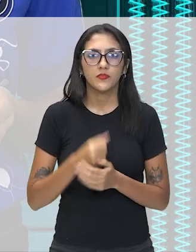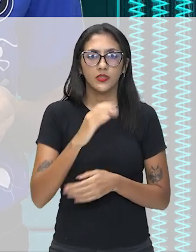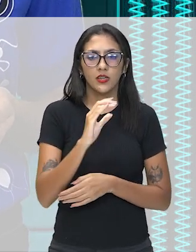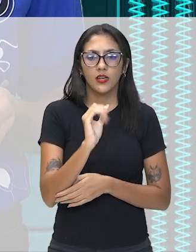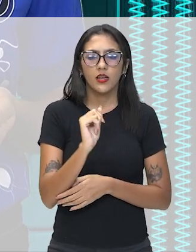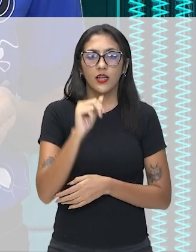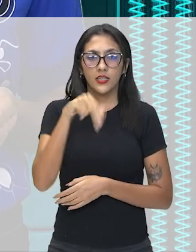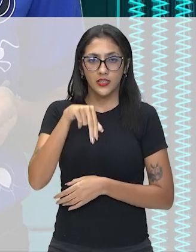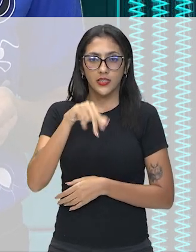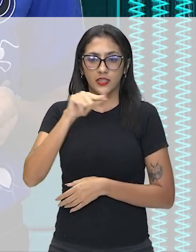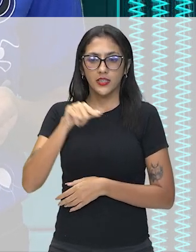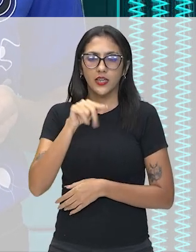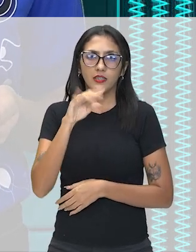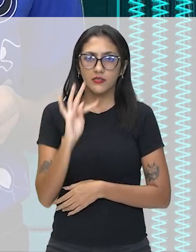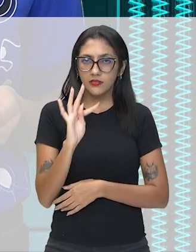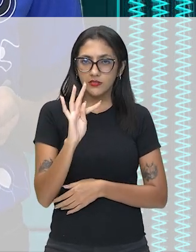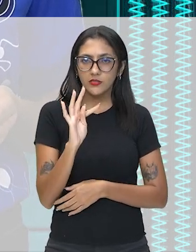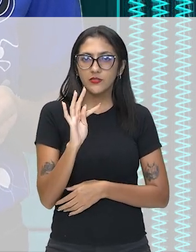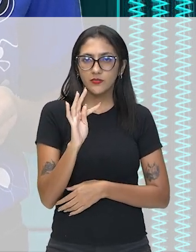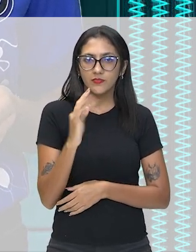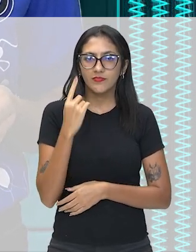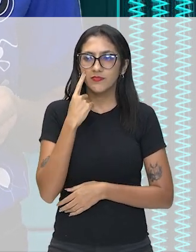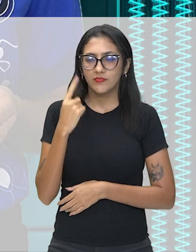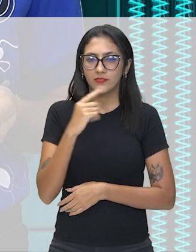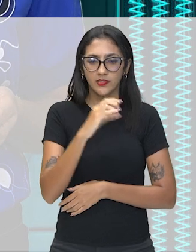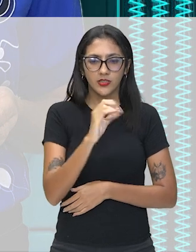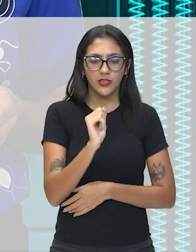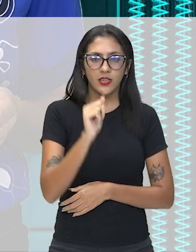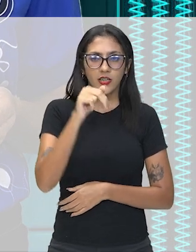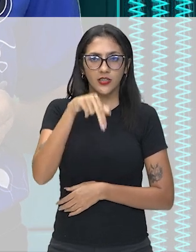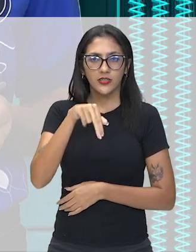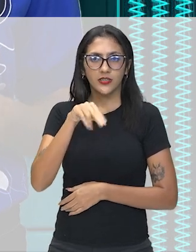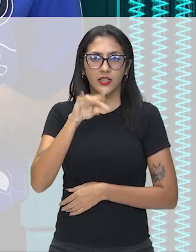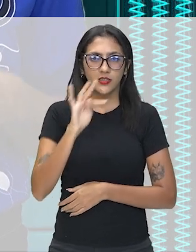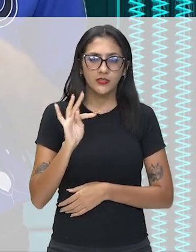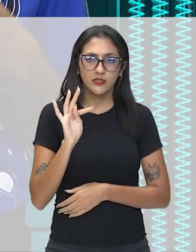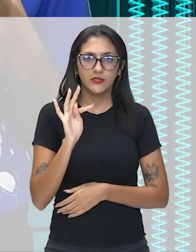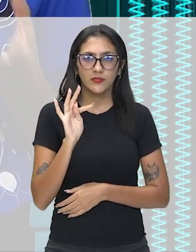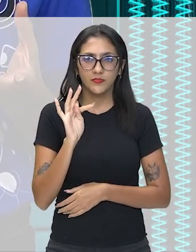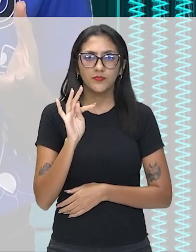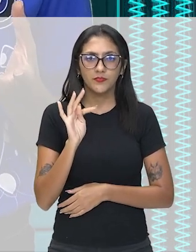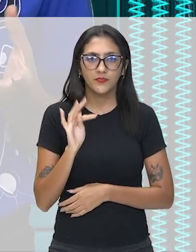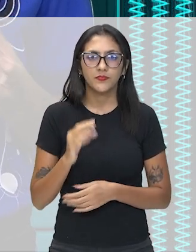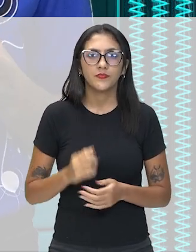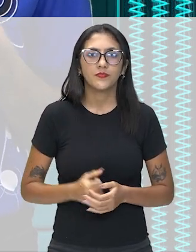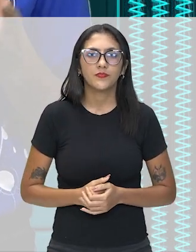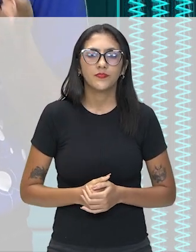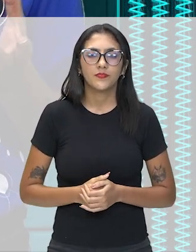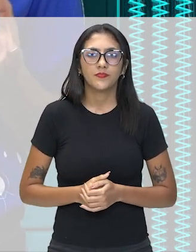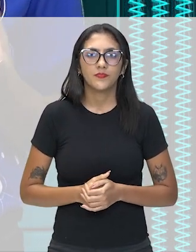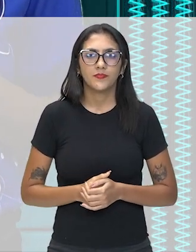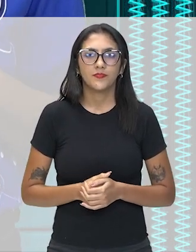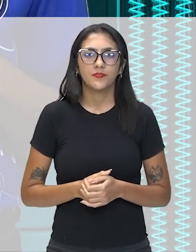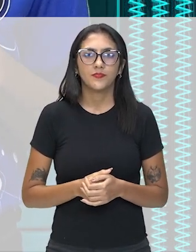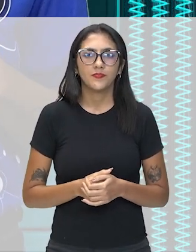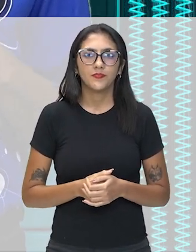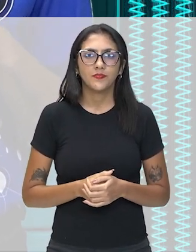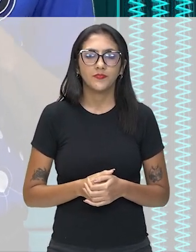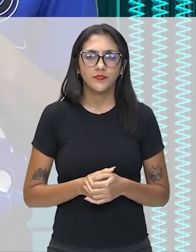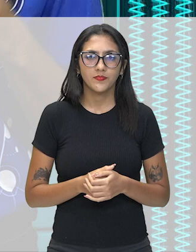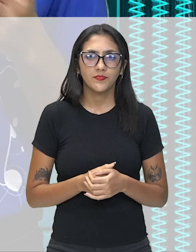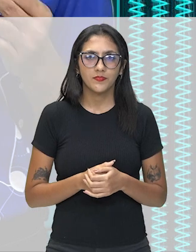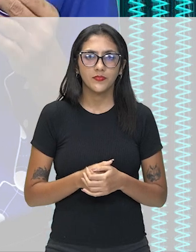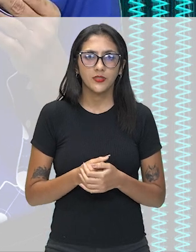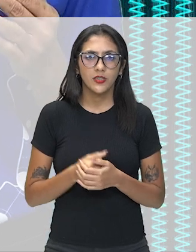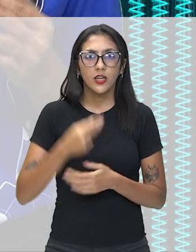um pouquinho, ó. Can't, que é a forma contraída do can com o not, que fica can't. Can't.